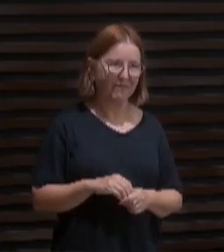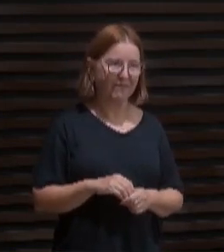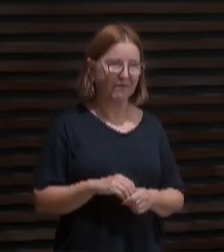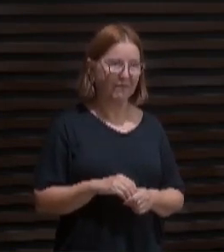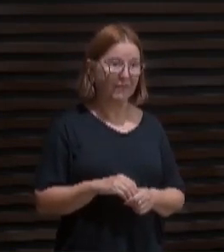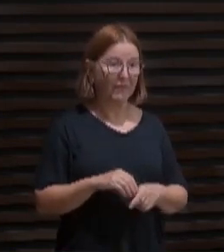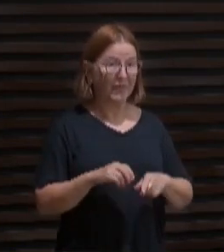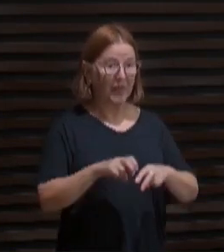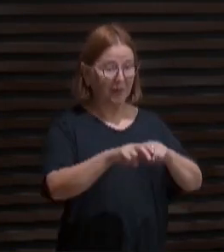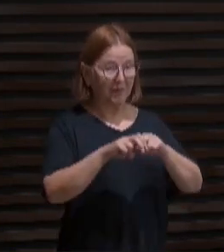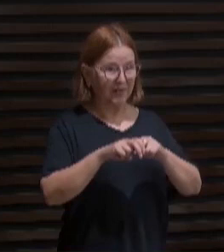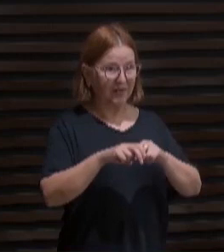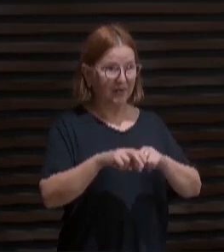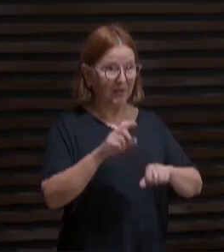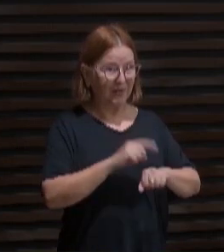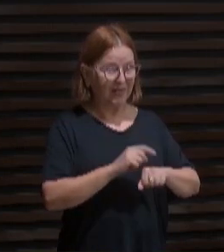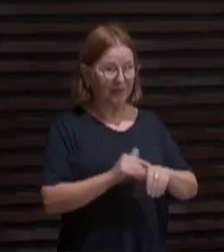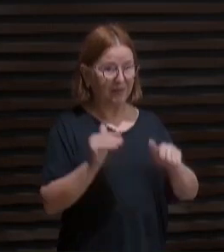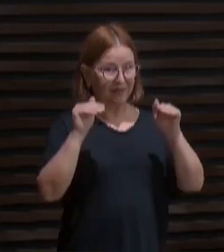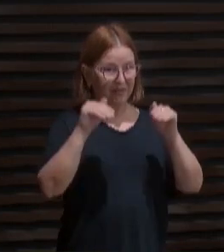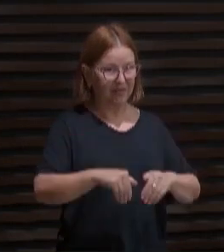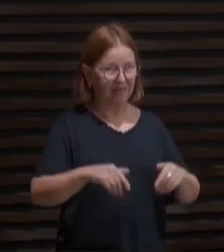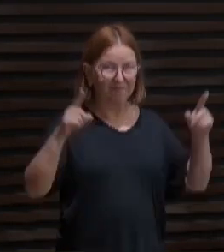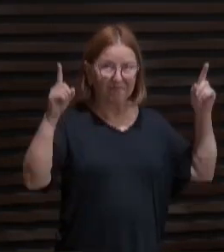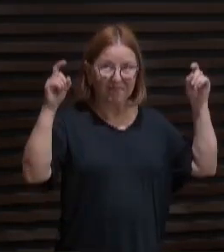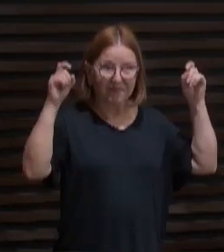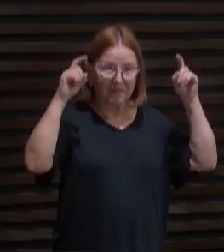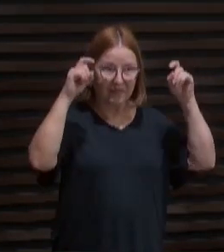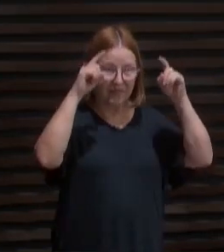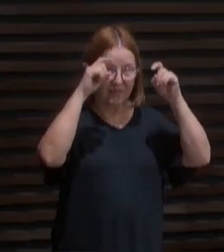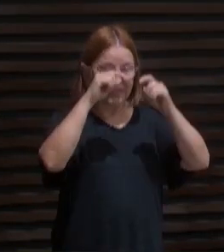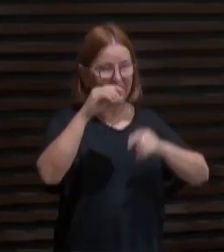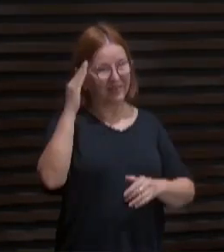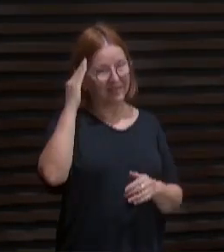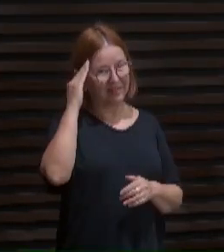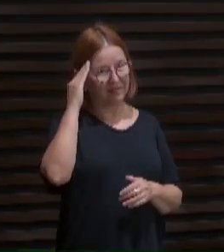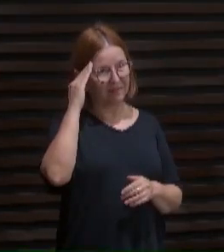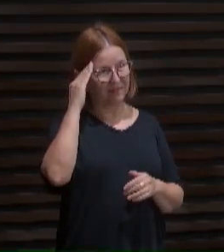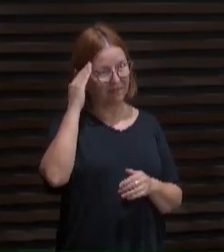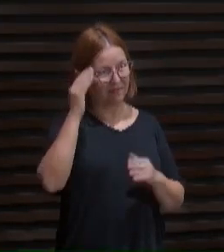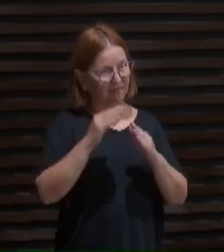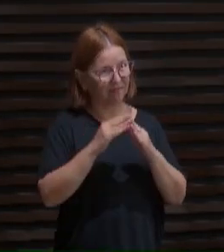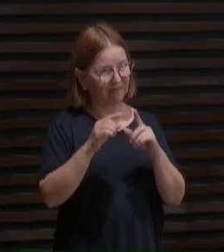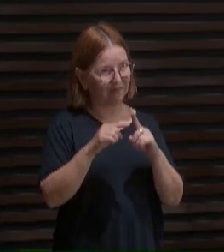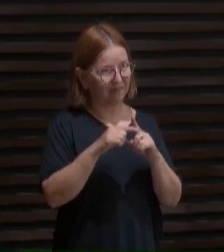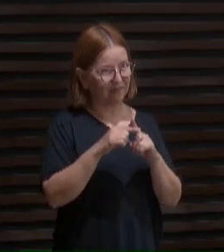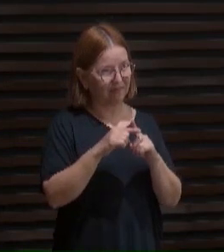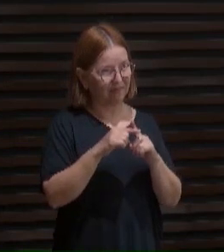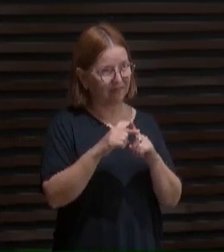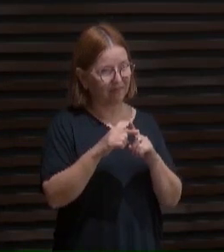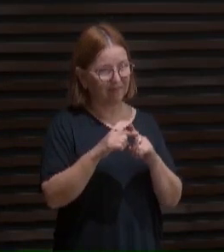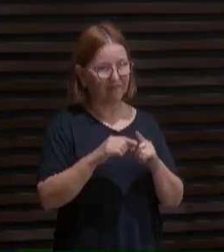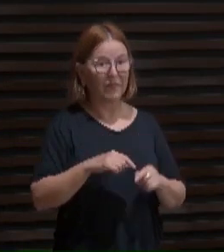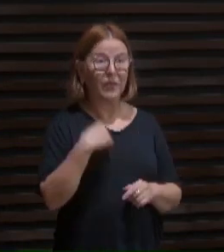do final serão tempos dificílimos. Está dentro da igreja. E